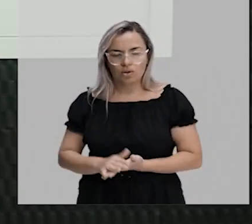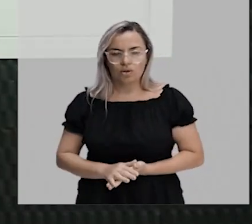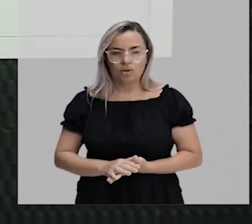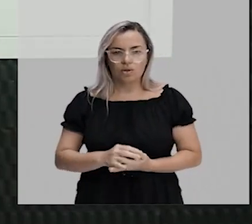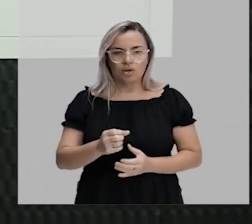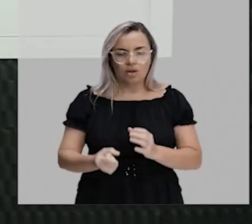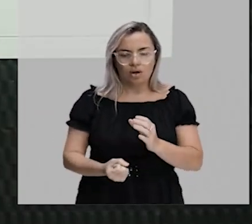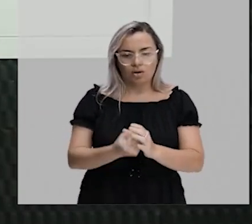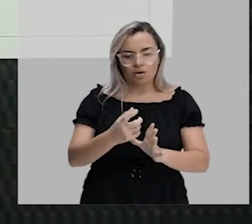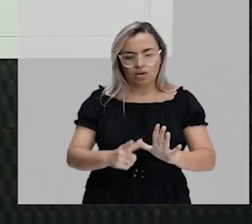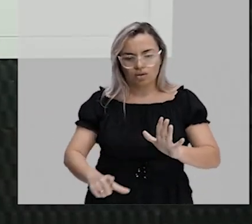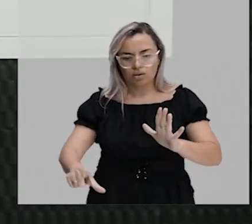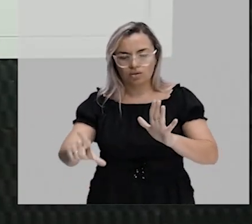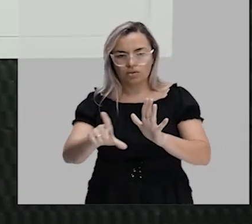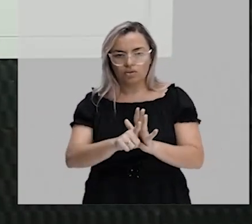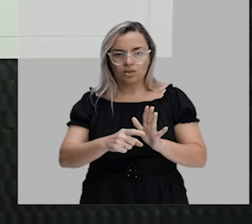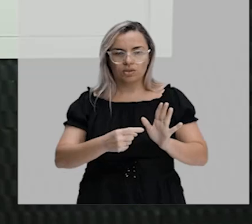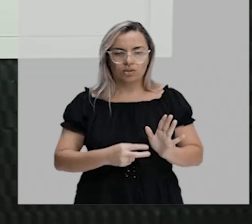da